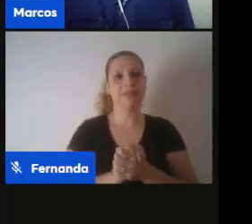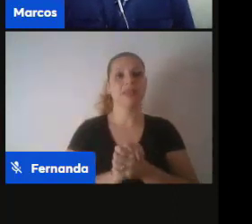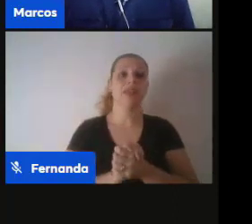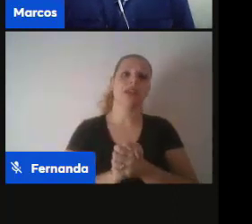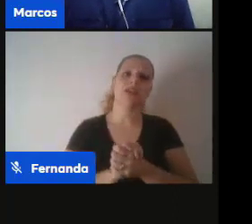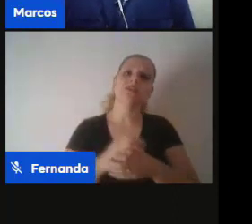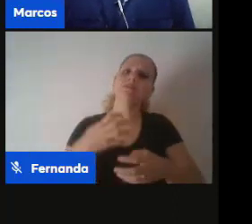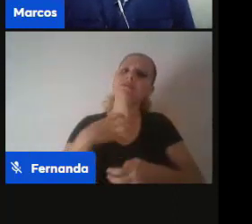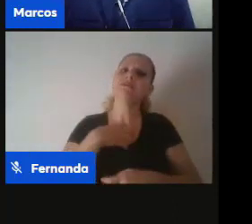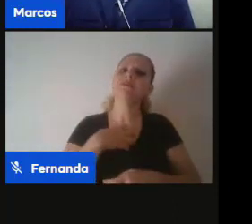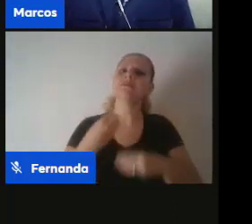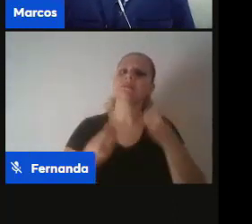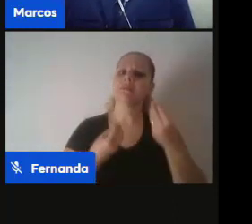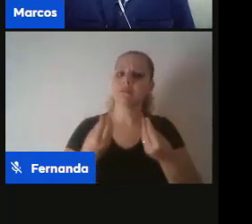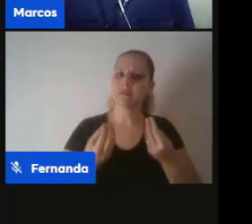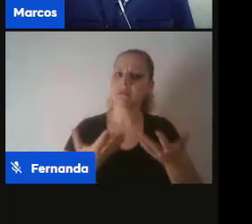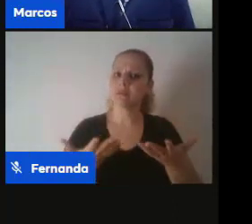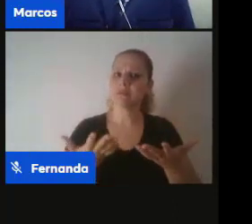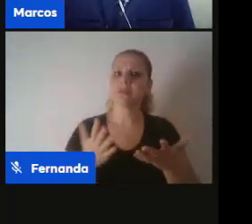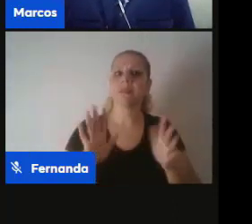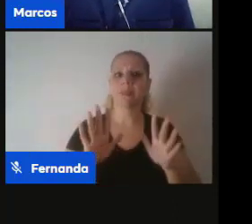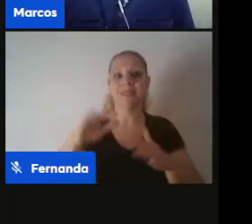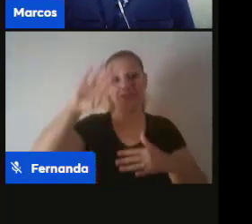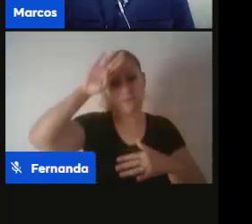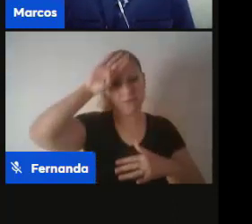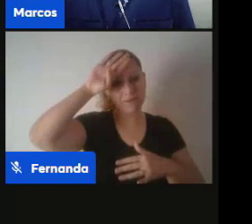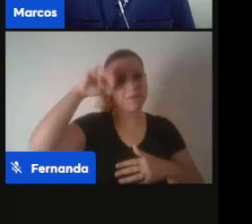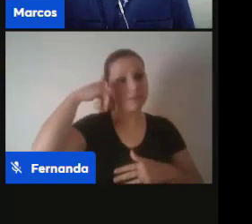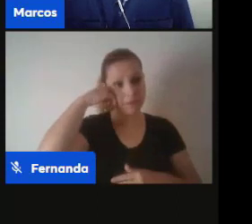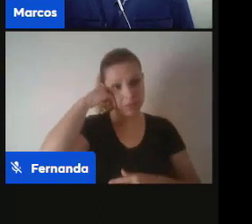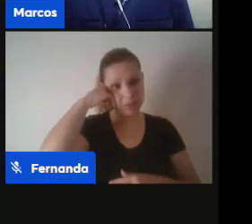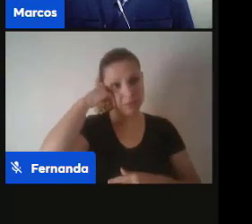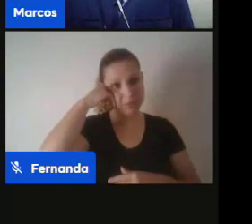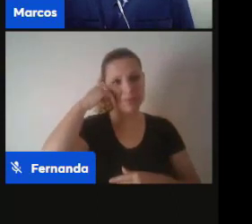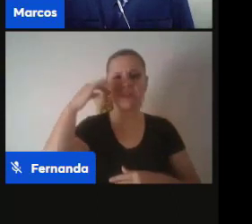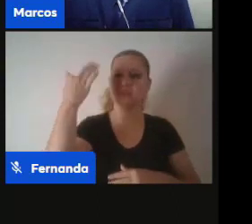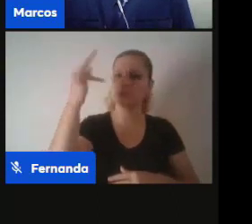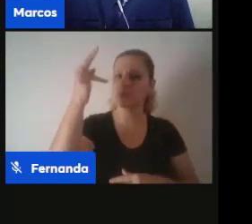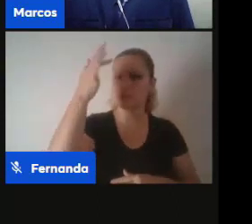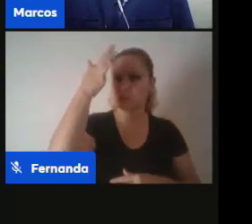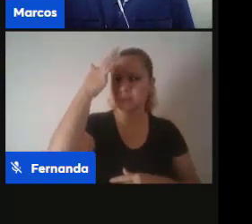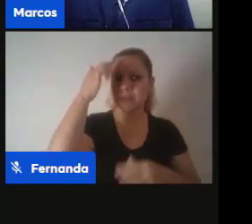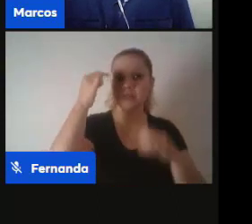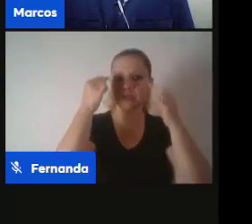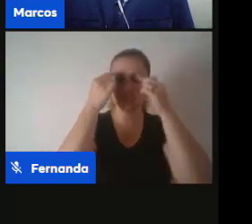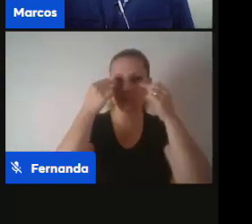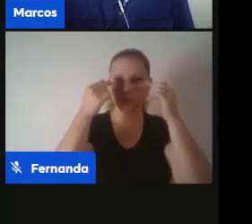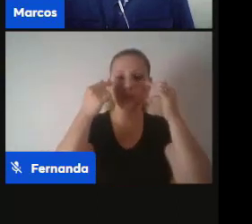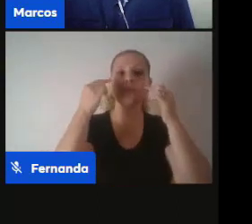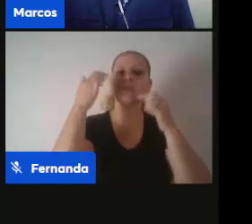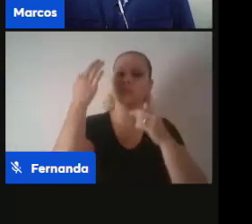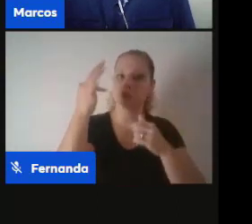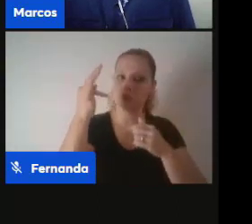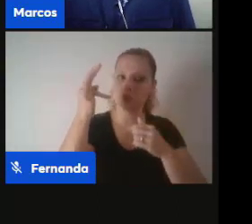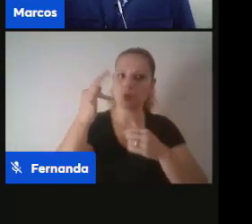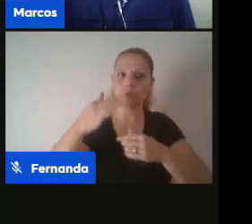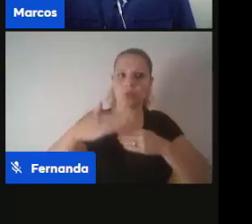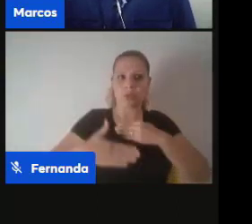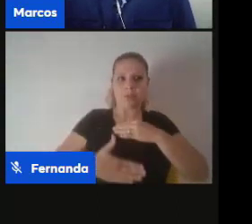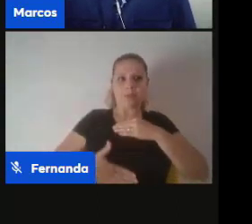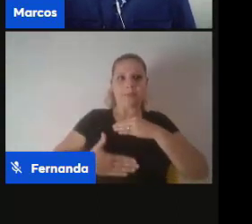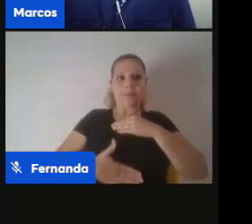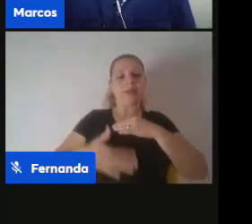do vírus Zika, como já dissemos, é uma febre branda, da dor de cabeça, dor atrás dos olhos, dor abdominal,